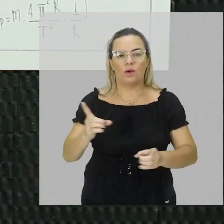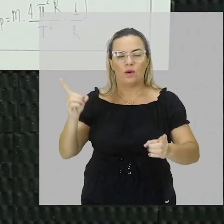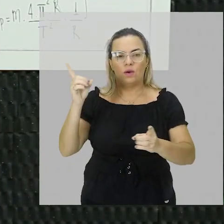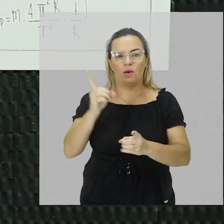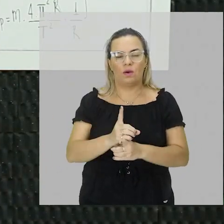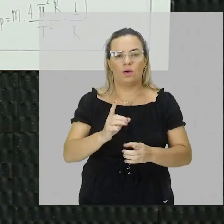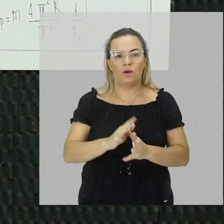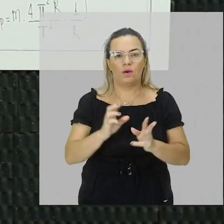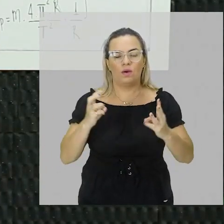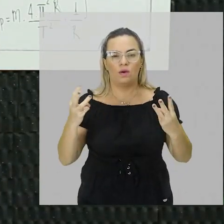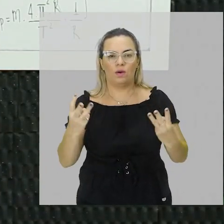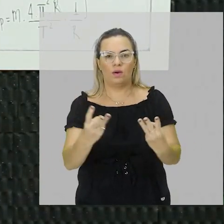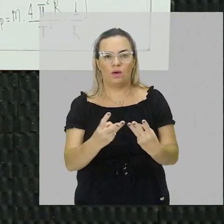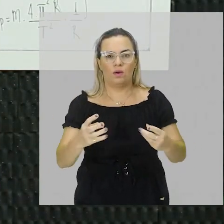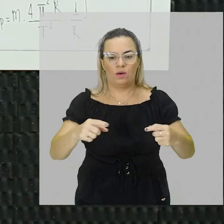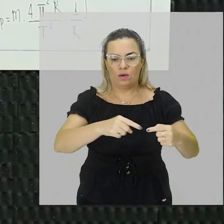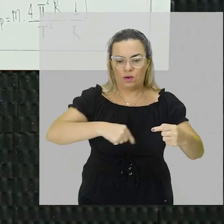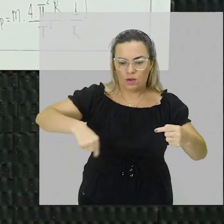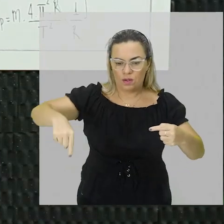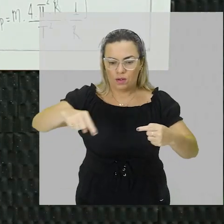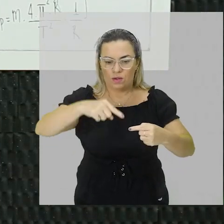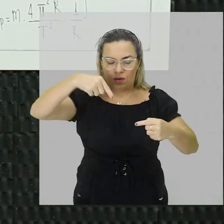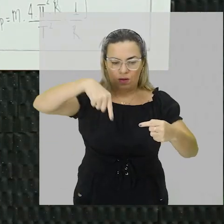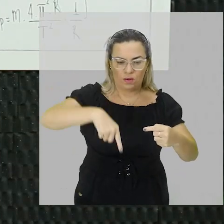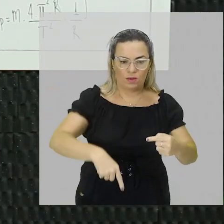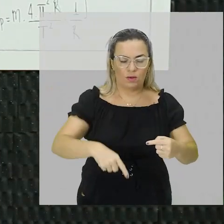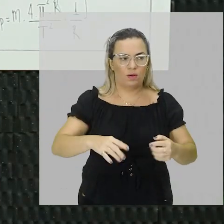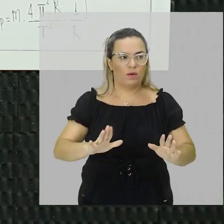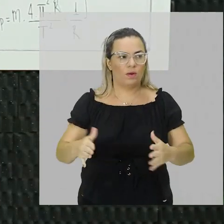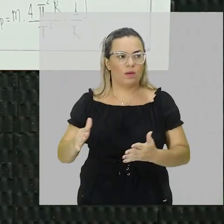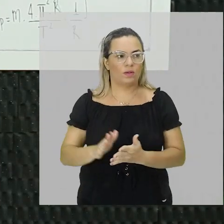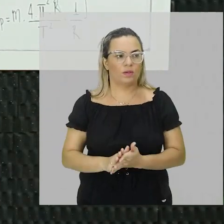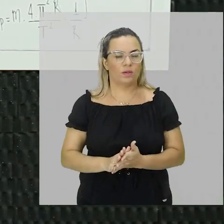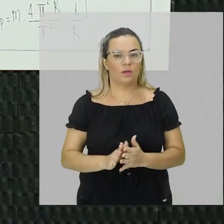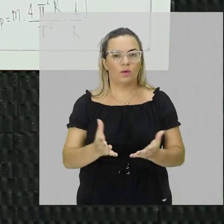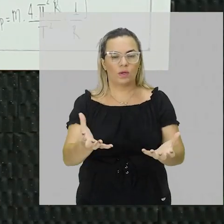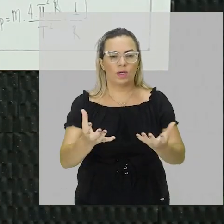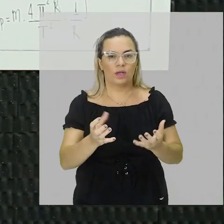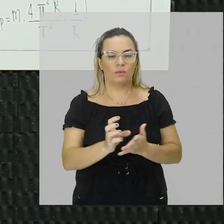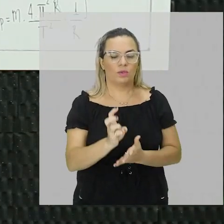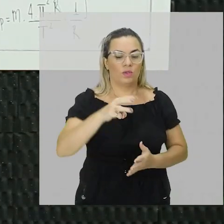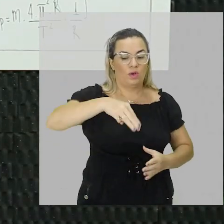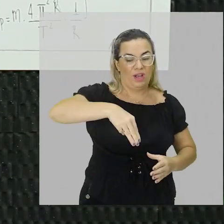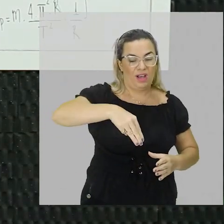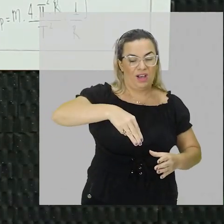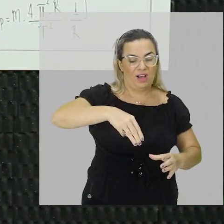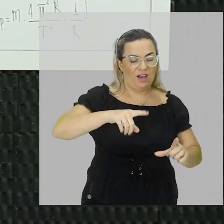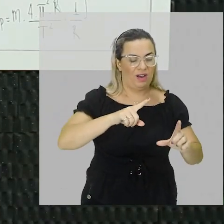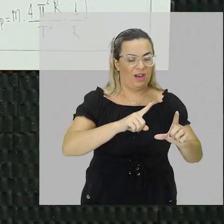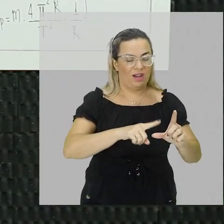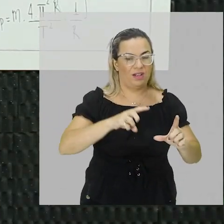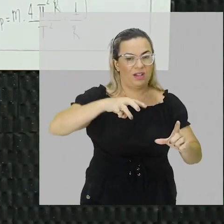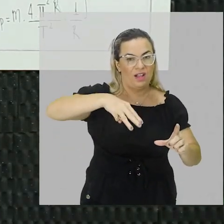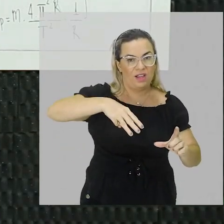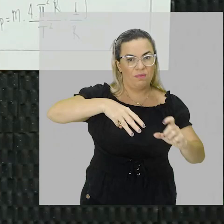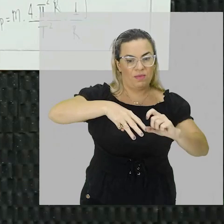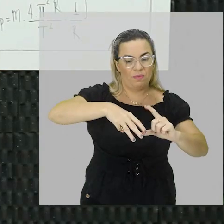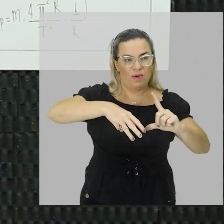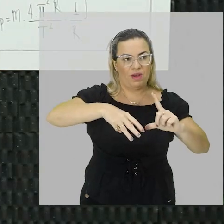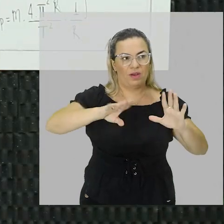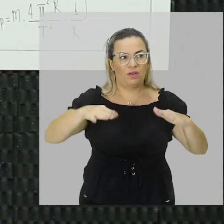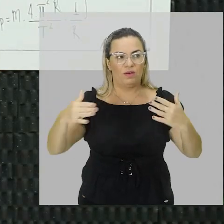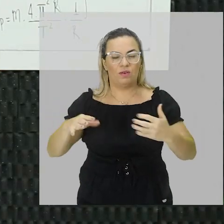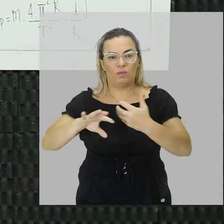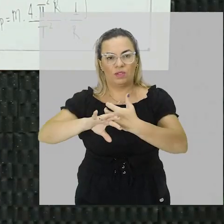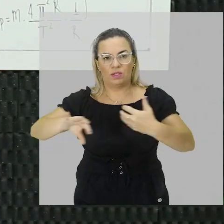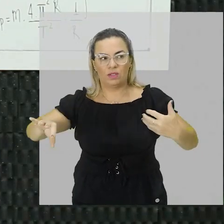né? Esse mzão aqui, né? Então, nós vamos isolar ele, ó. Então vai ficar como? Vai ficar, ó,